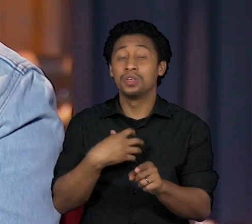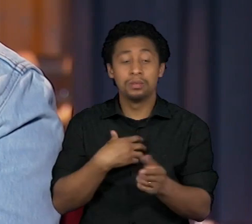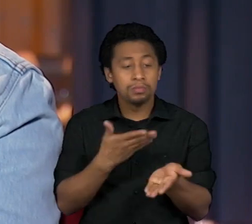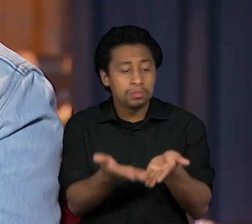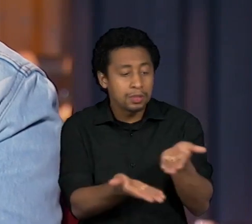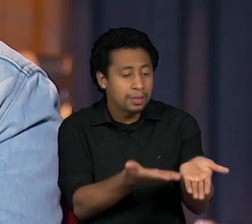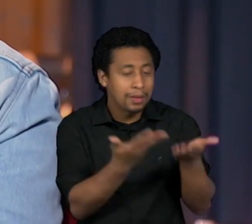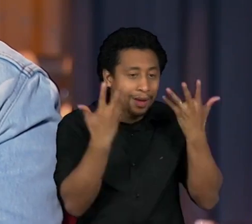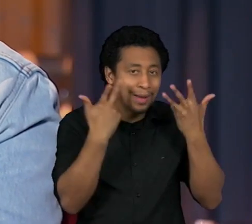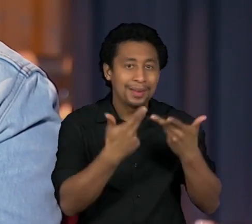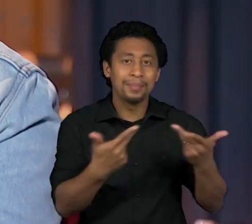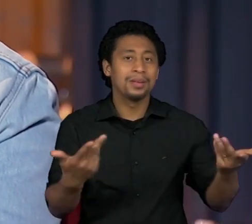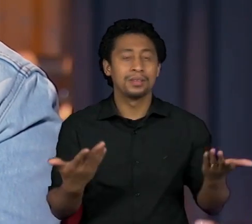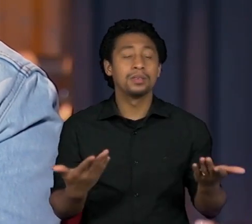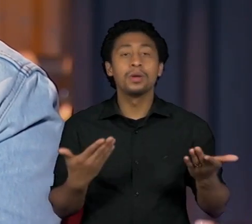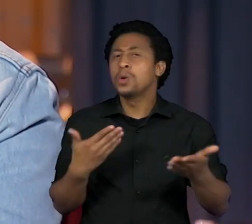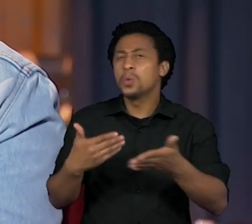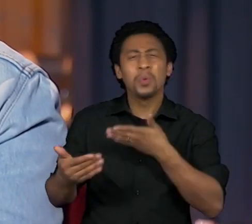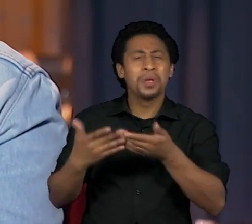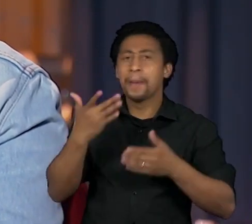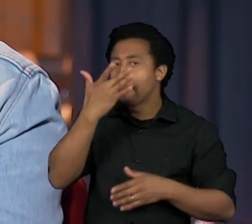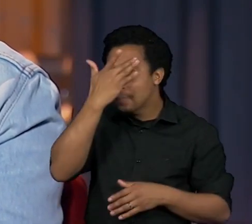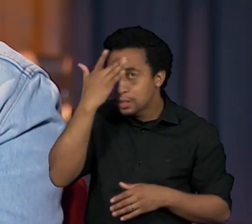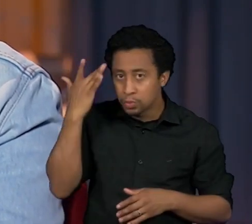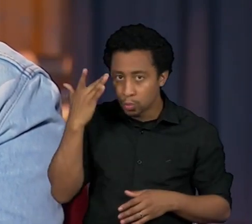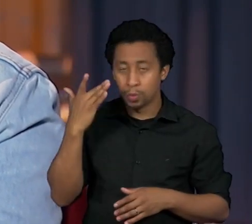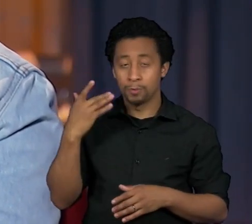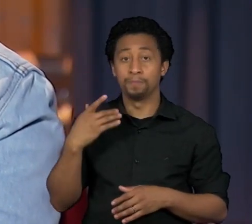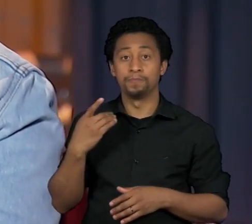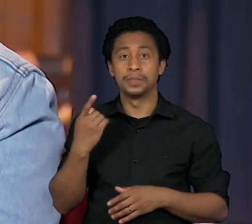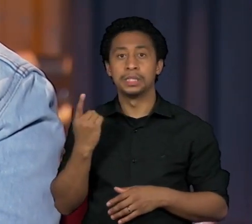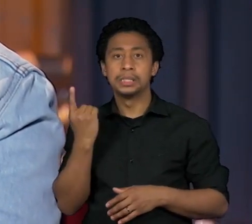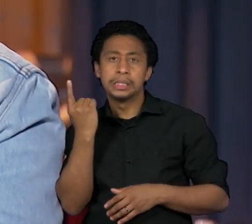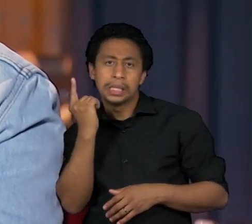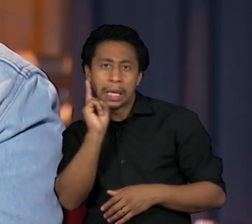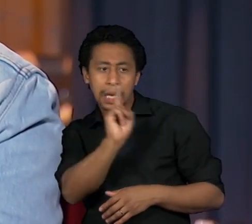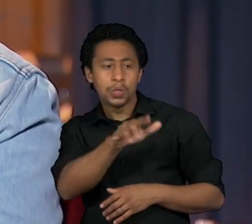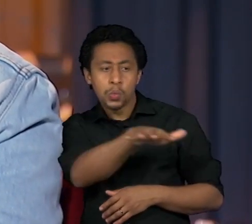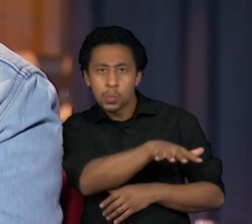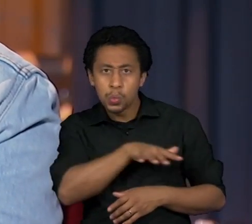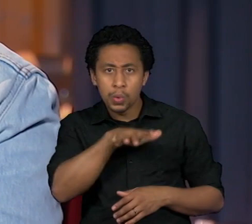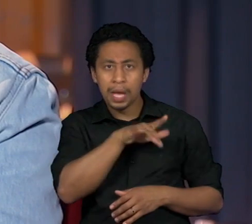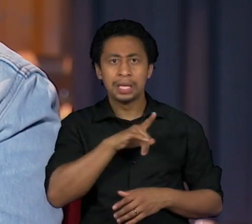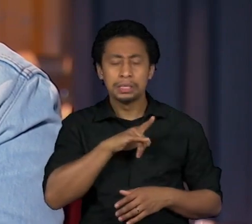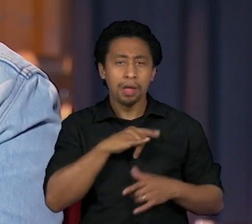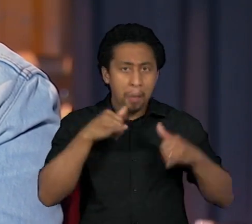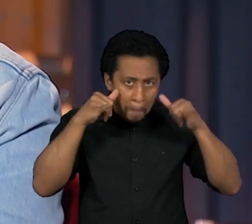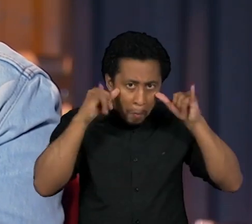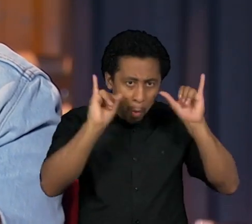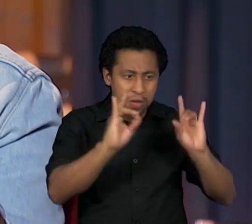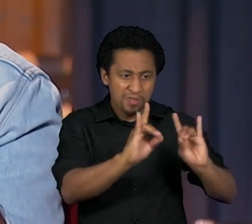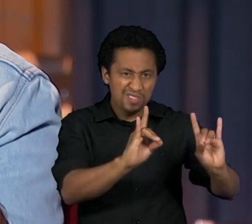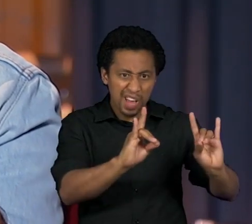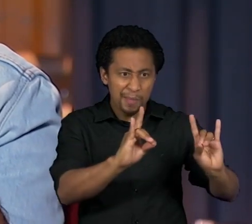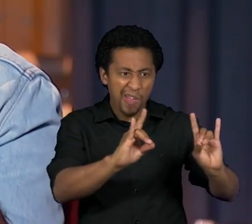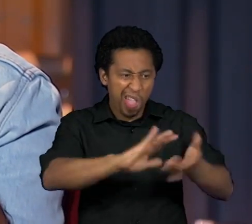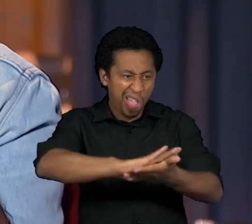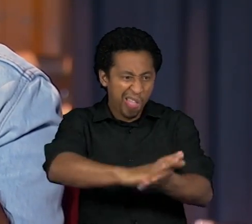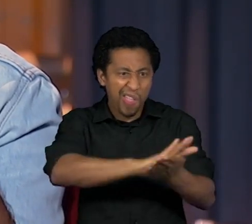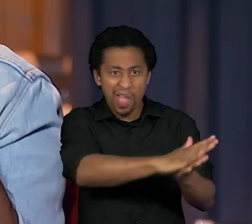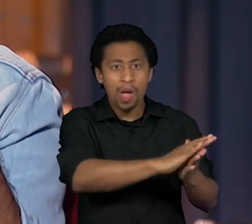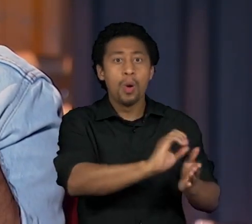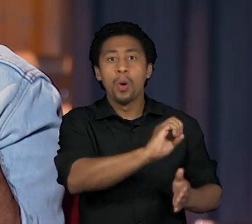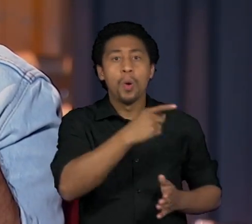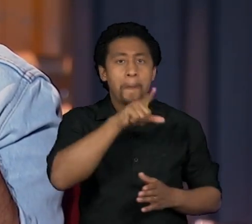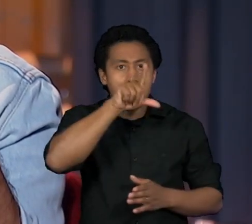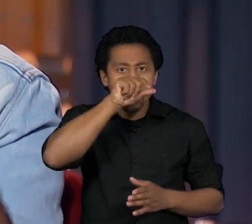animais. Qualquer pessoa que entre num matadouro de bovinos ou de aves vai perceber que isso é um grande equívoco,